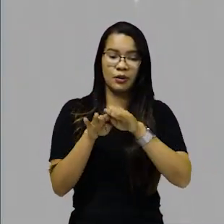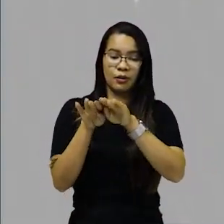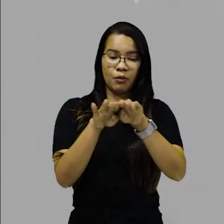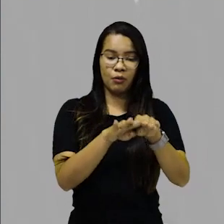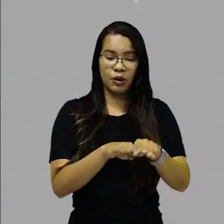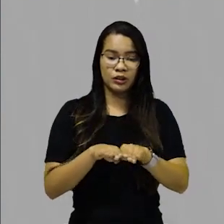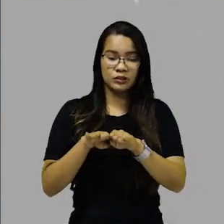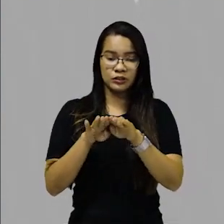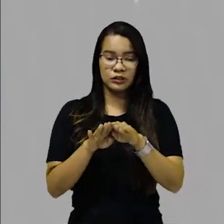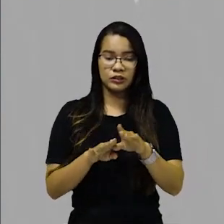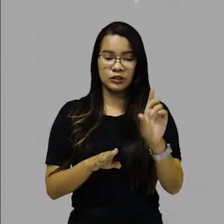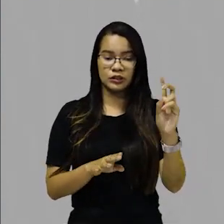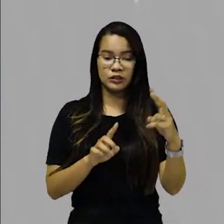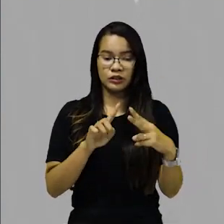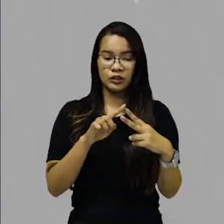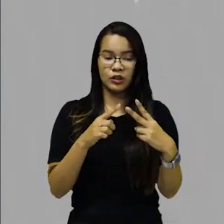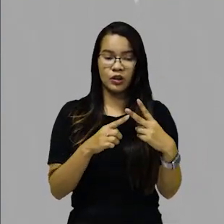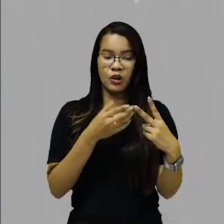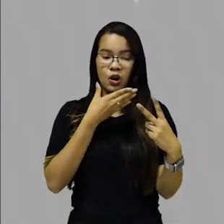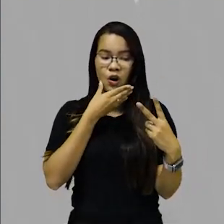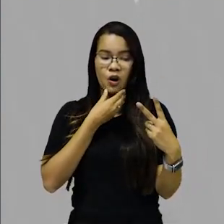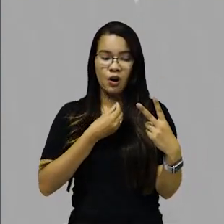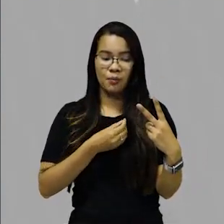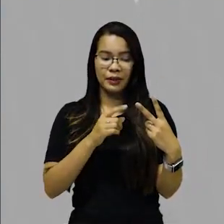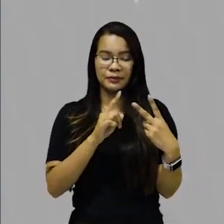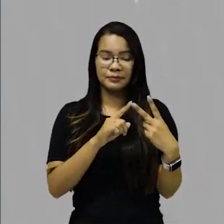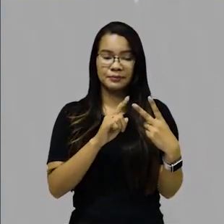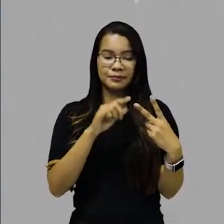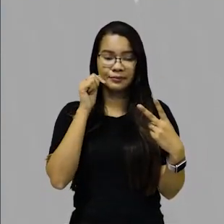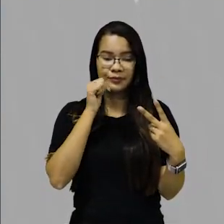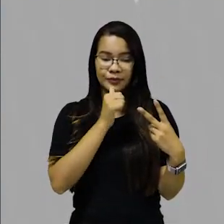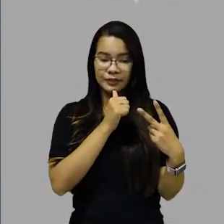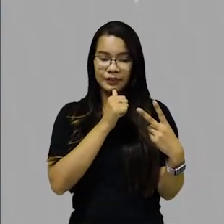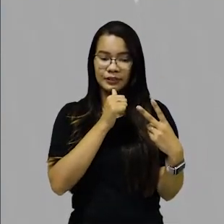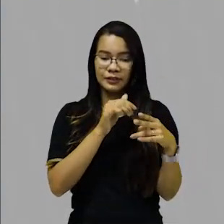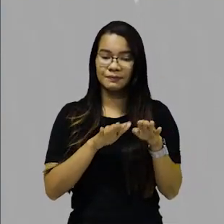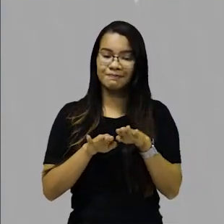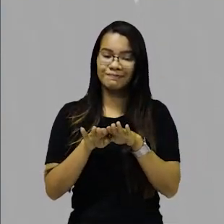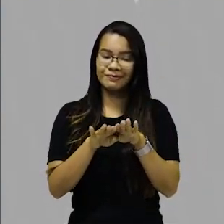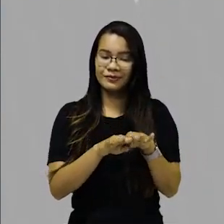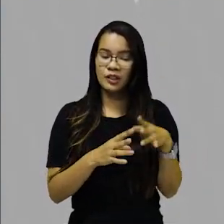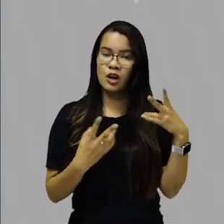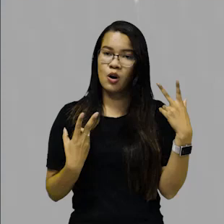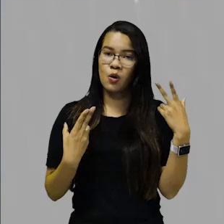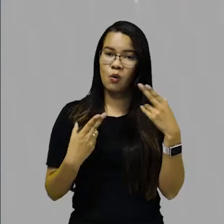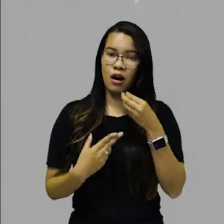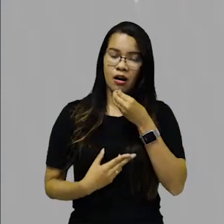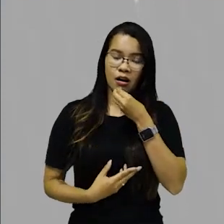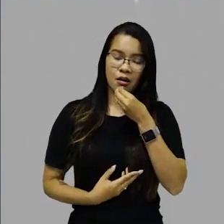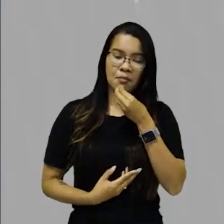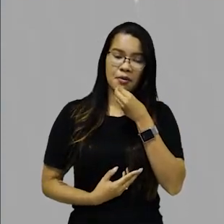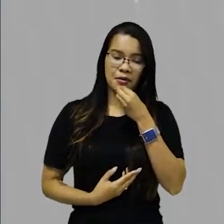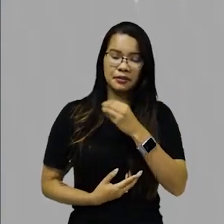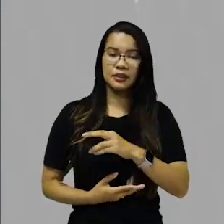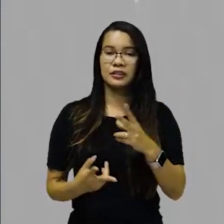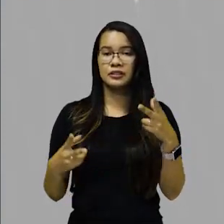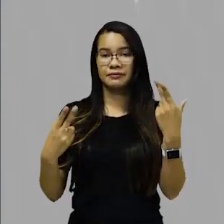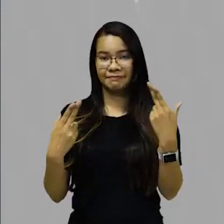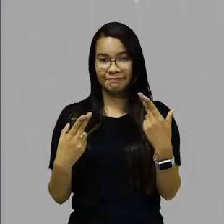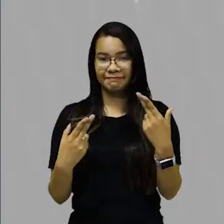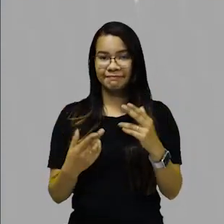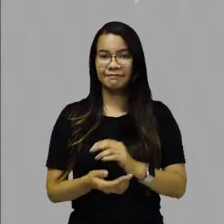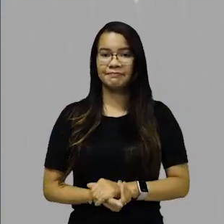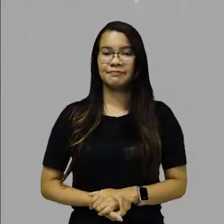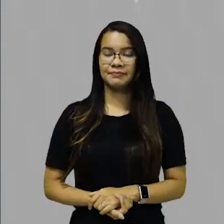entre homens e mulheres. Essa é a ideia. Ou seja, lutar pelos mesmos direitos e pelas